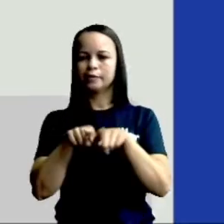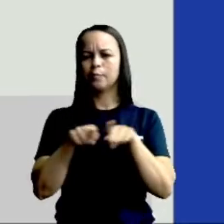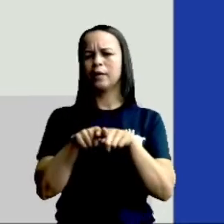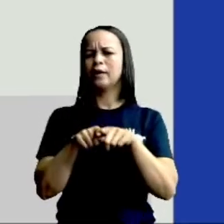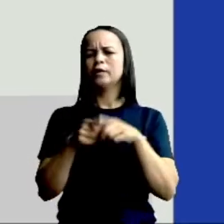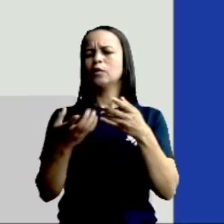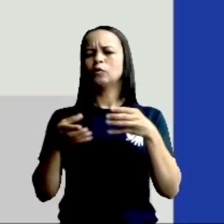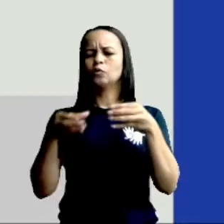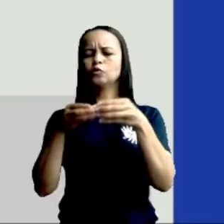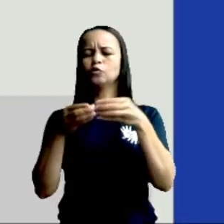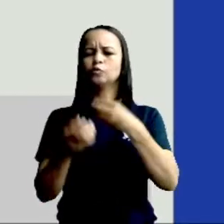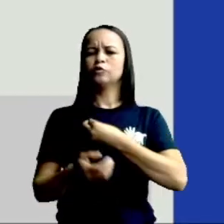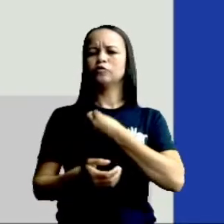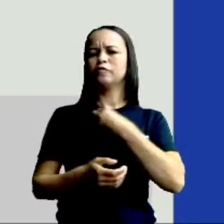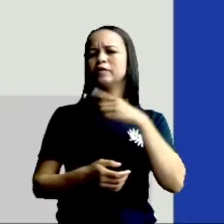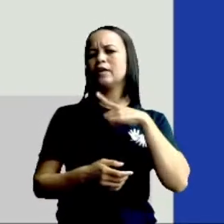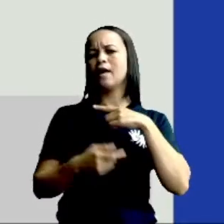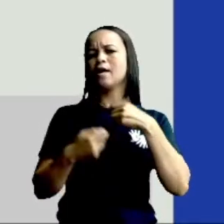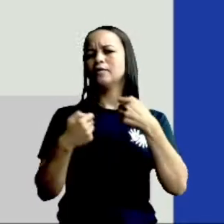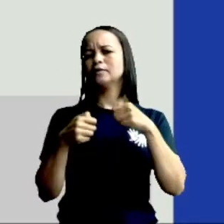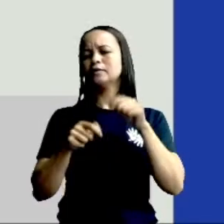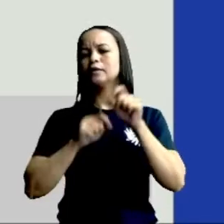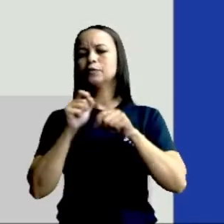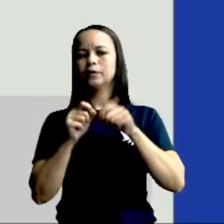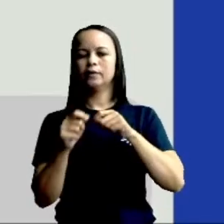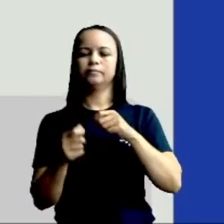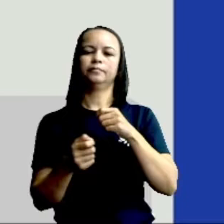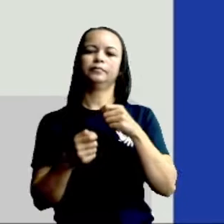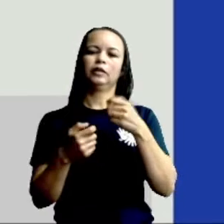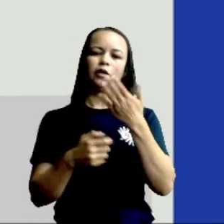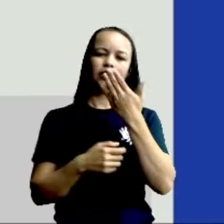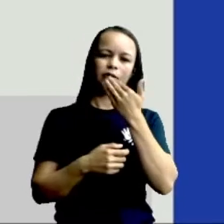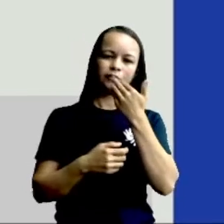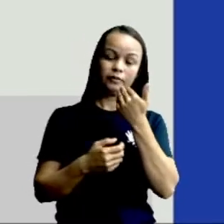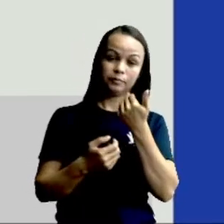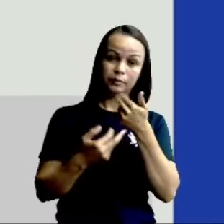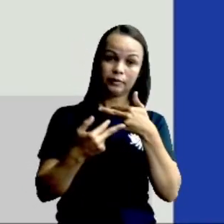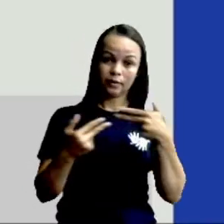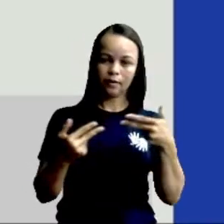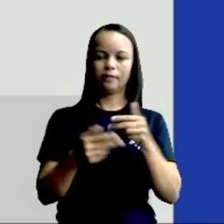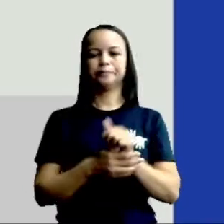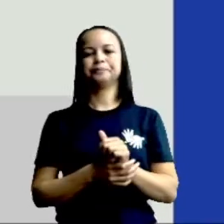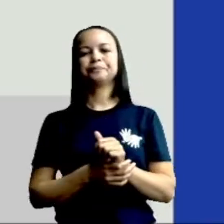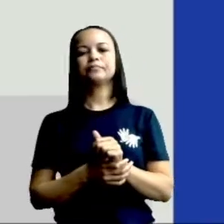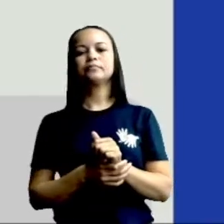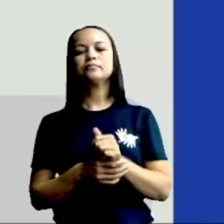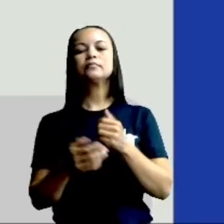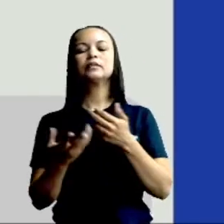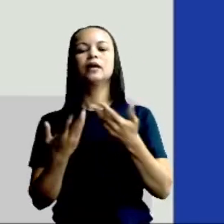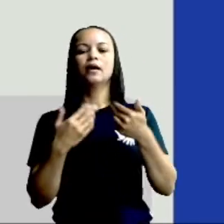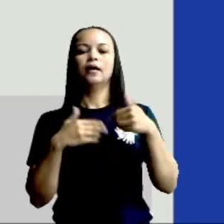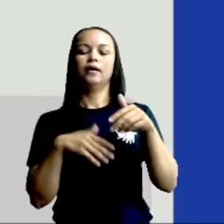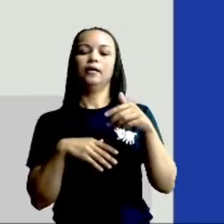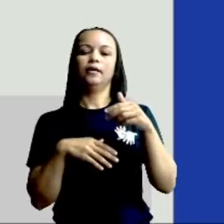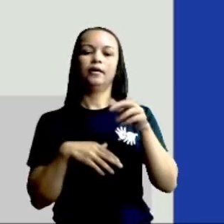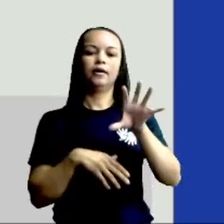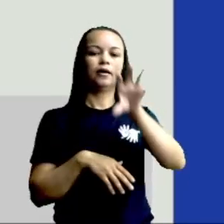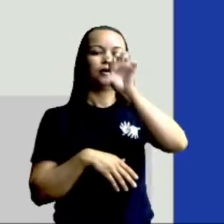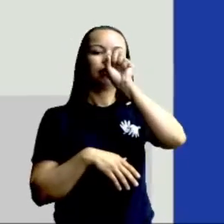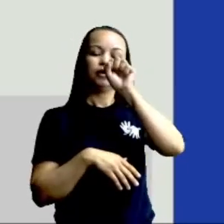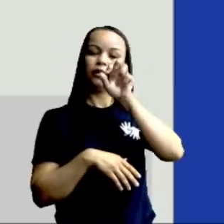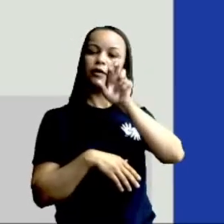que os seres vivos têm? Se alimentar, respirar, né? Comer, tudo isso